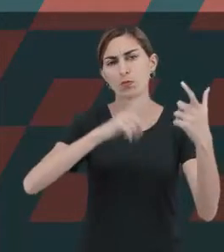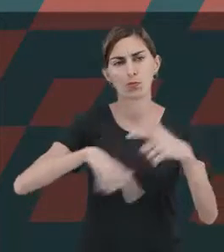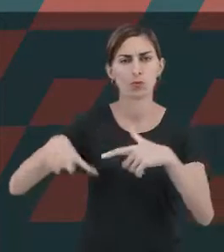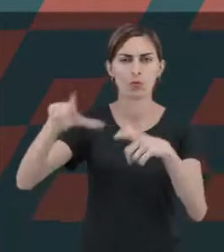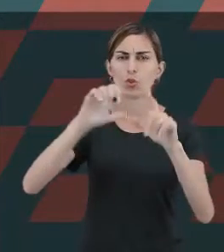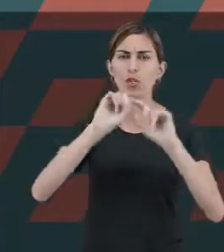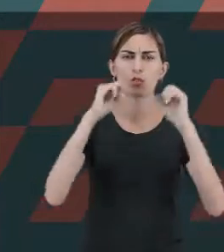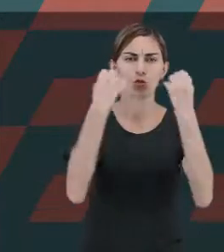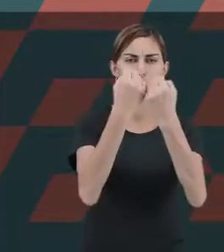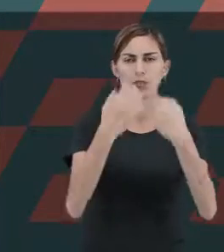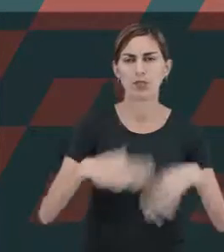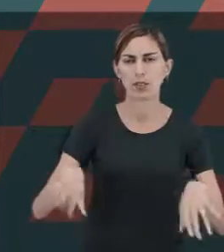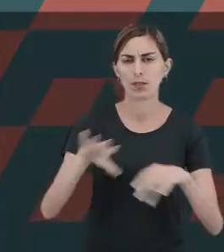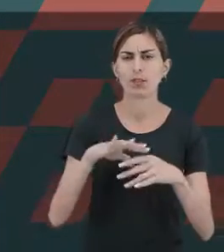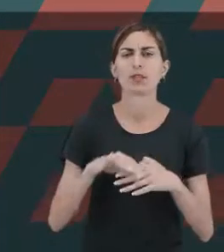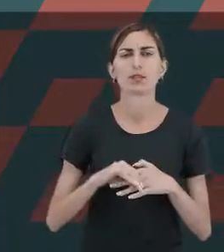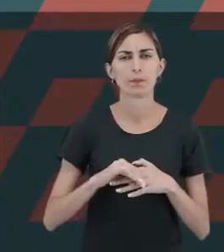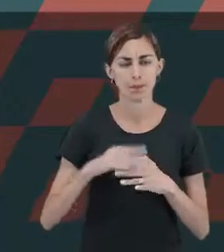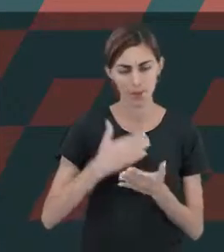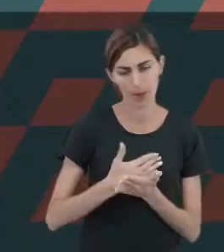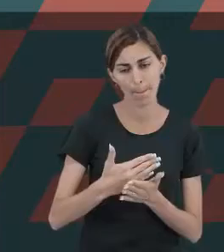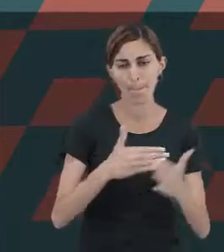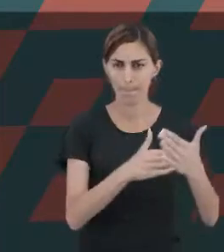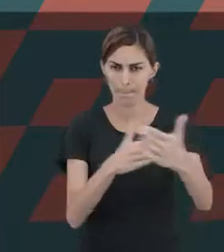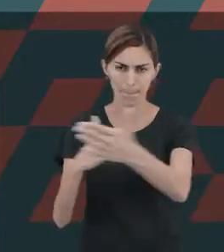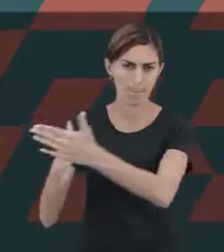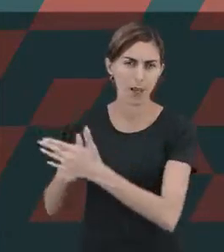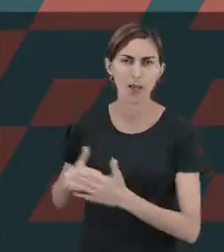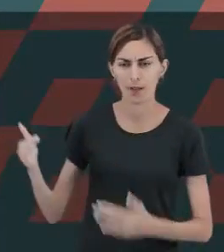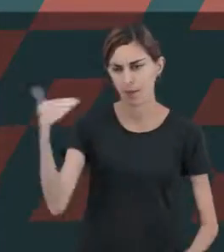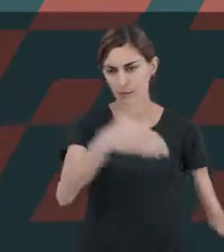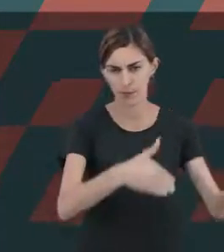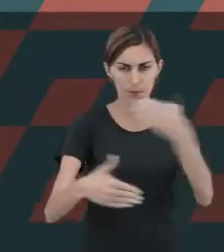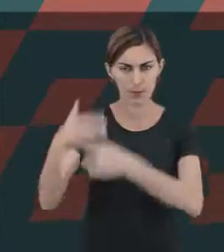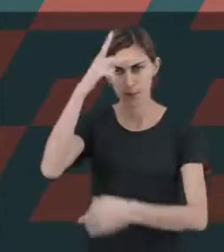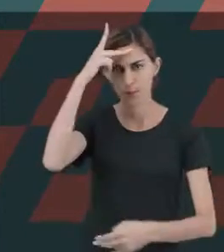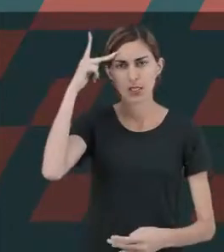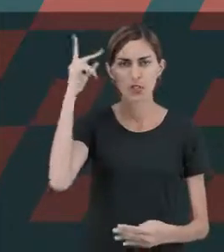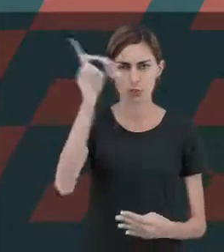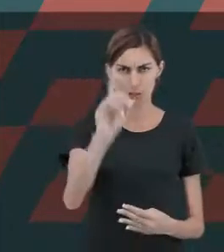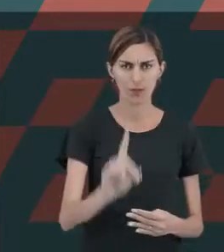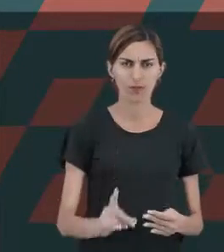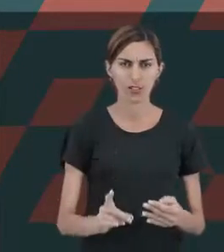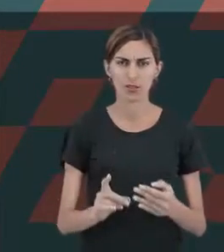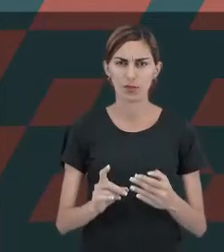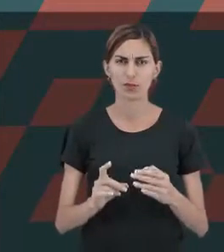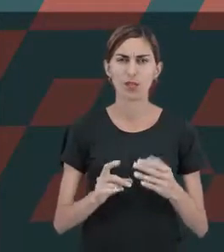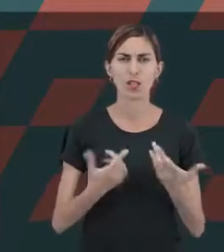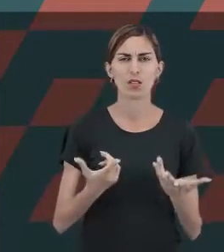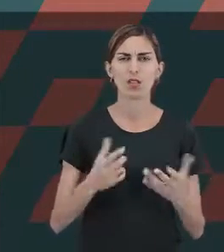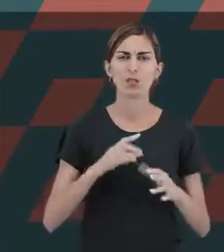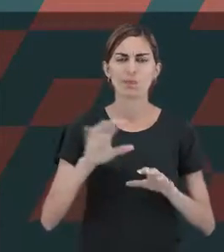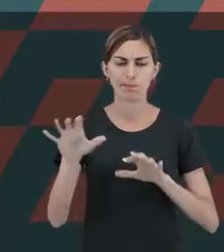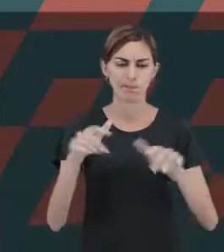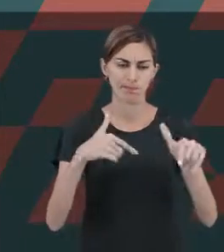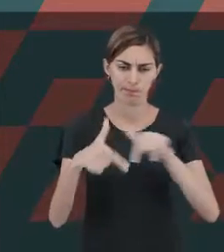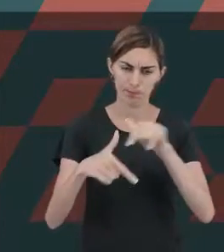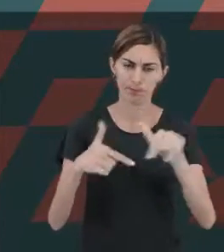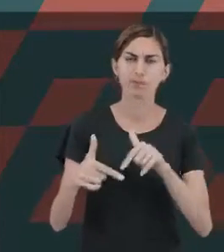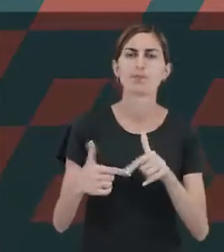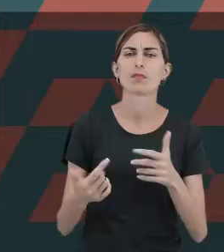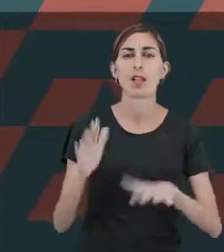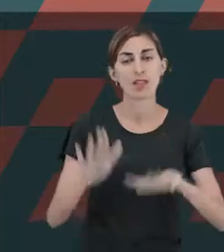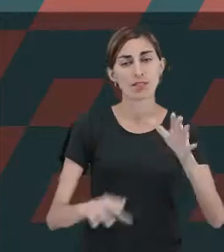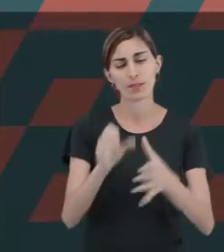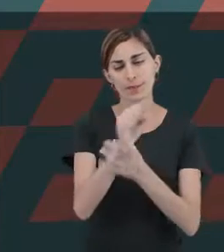nossa sociedade. A barreira na participação dessas pessoas com deficiências nos serviços e muitas vezes